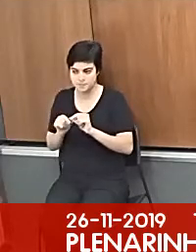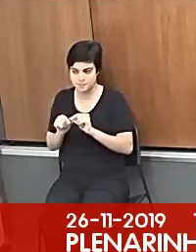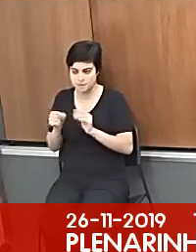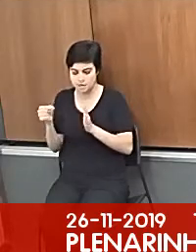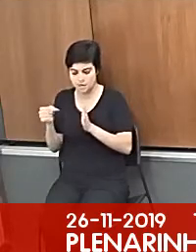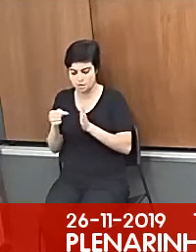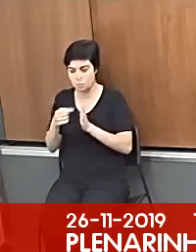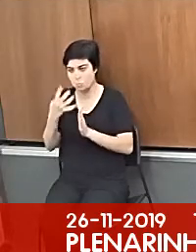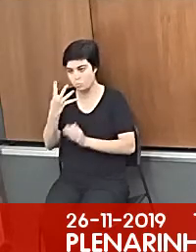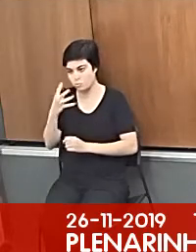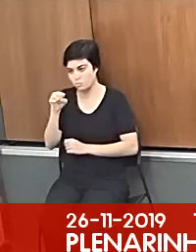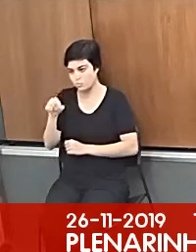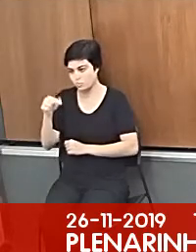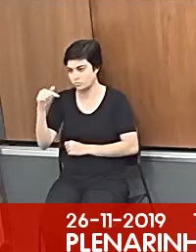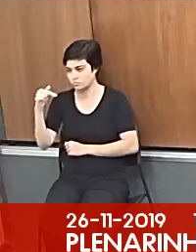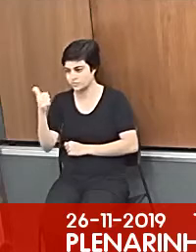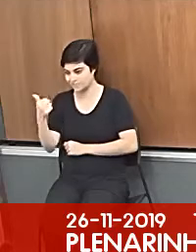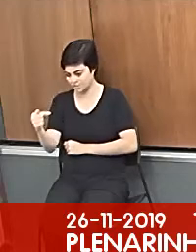4.17.